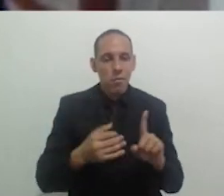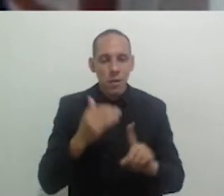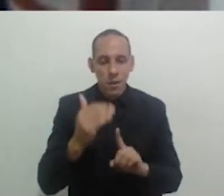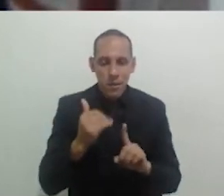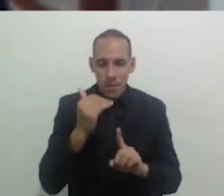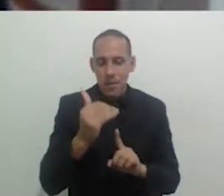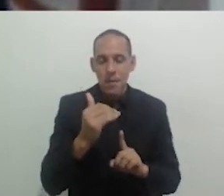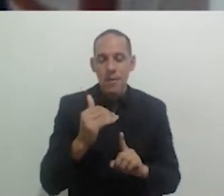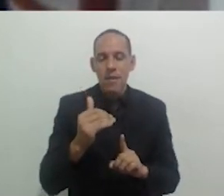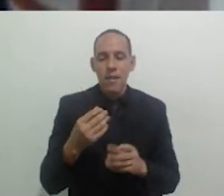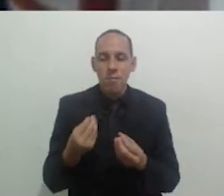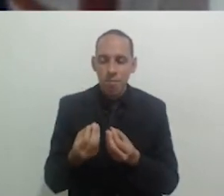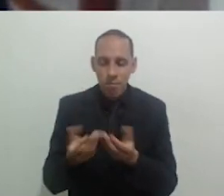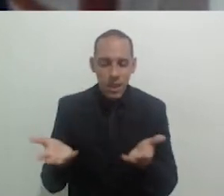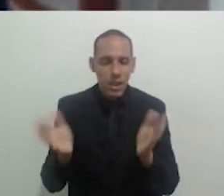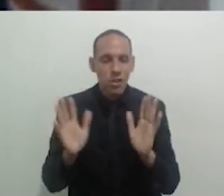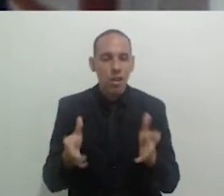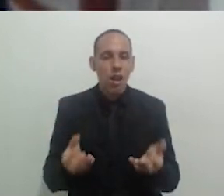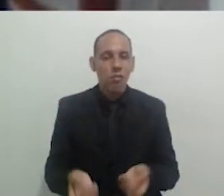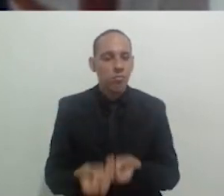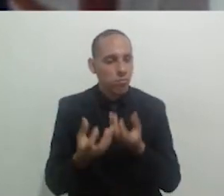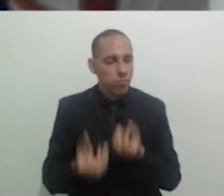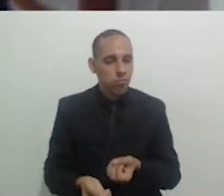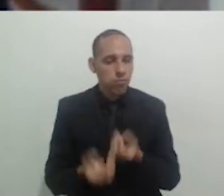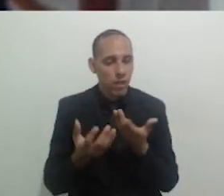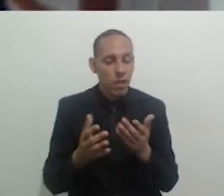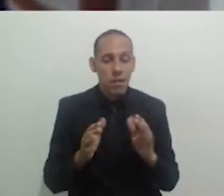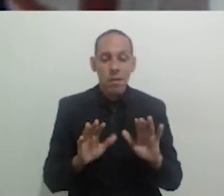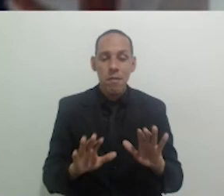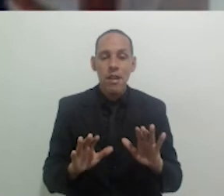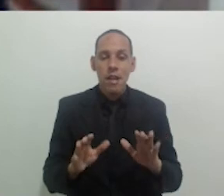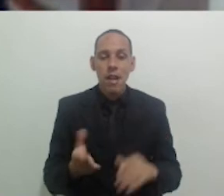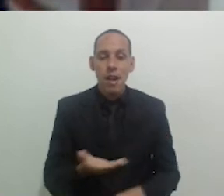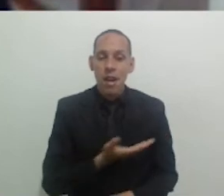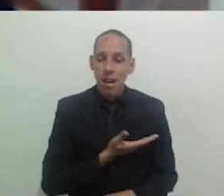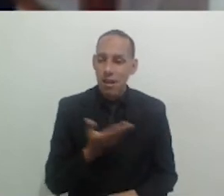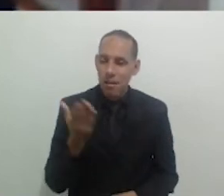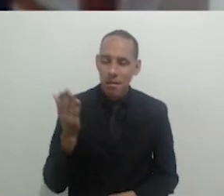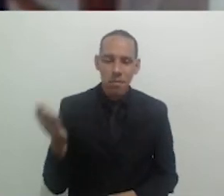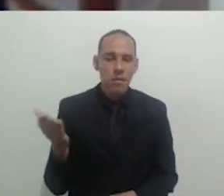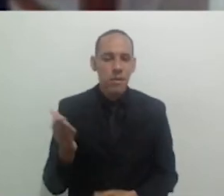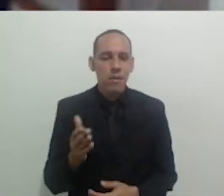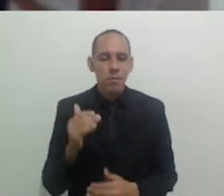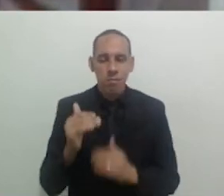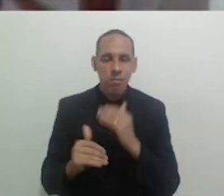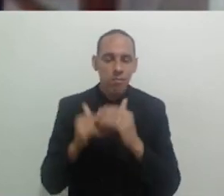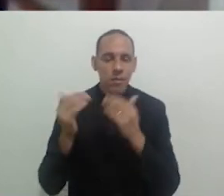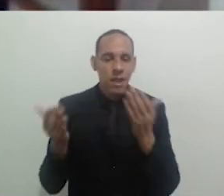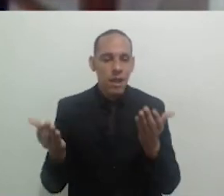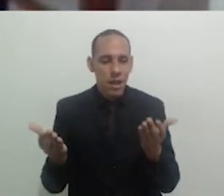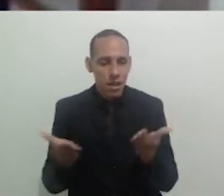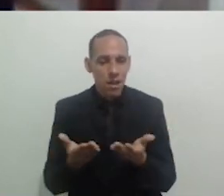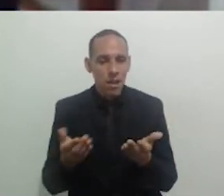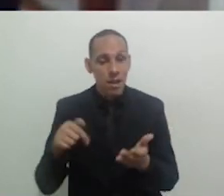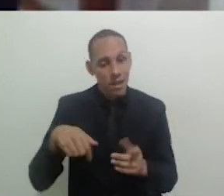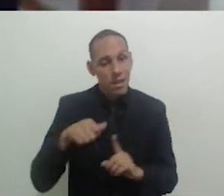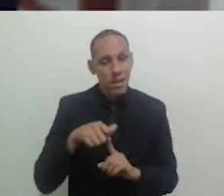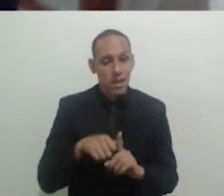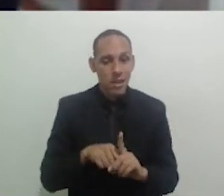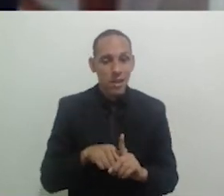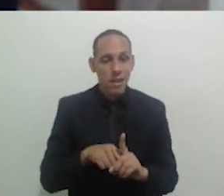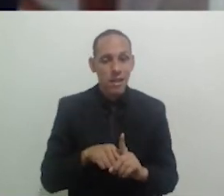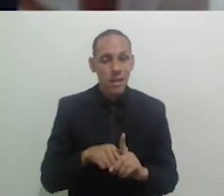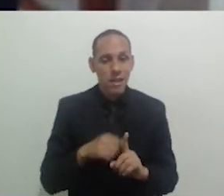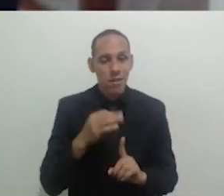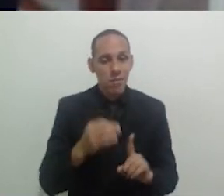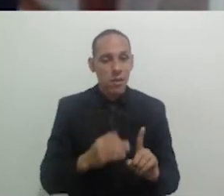Márcio, mas um colega muito direto foi promovido agora este mês. Já assumiu a desembargadoria lá. Daí